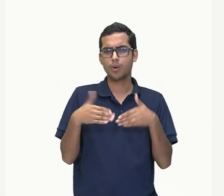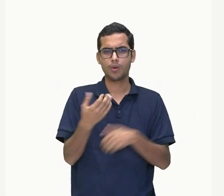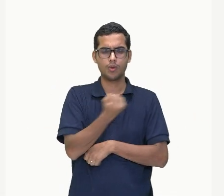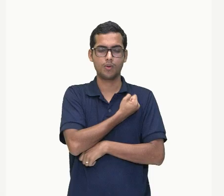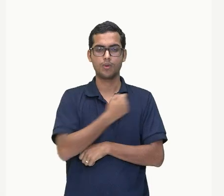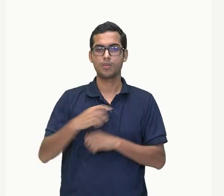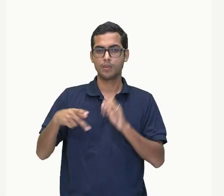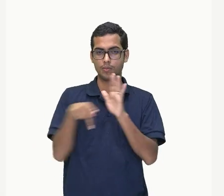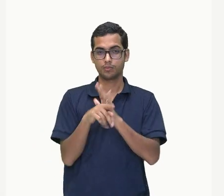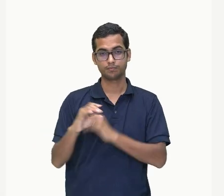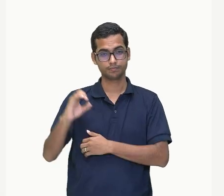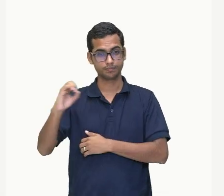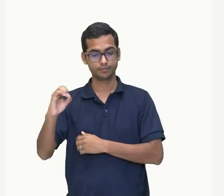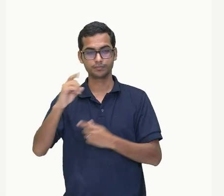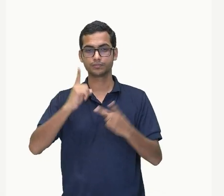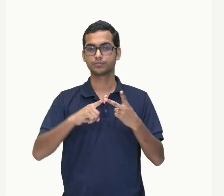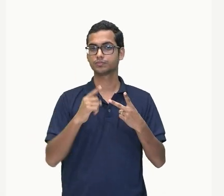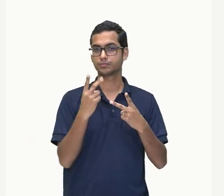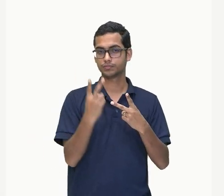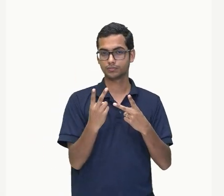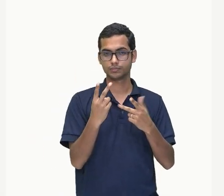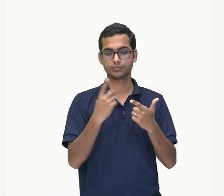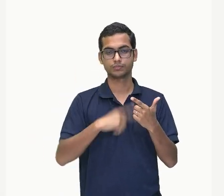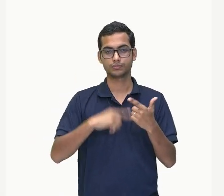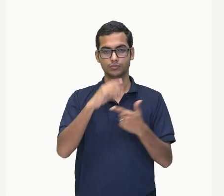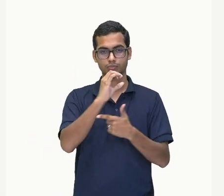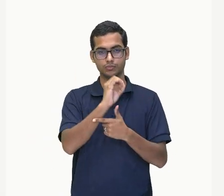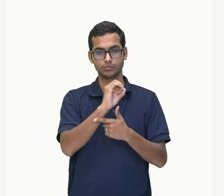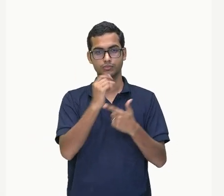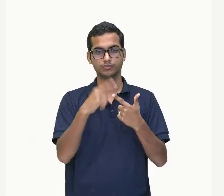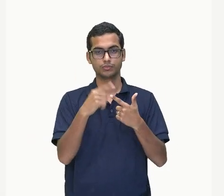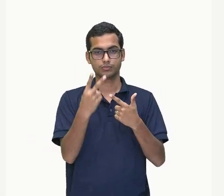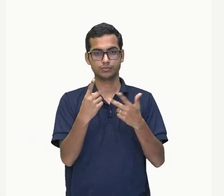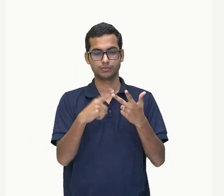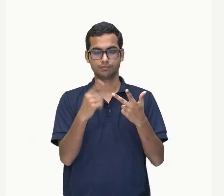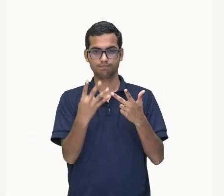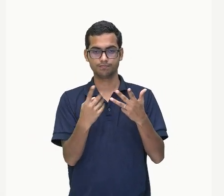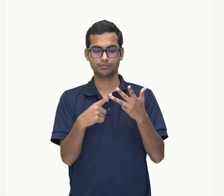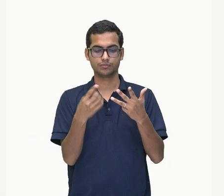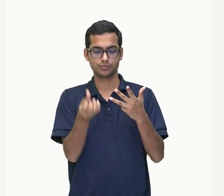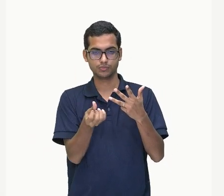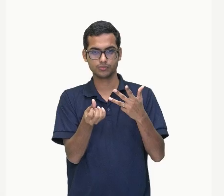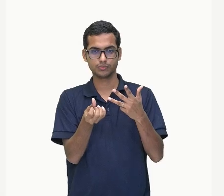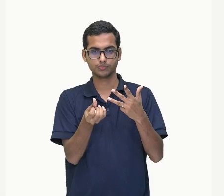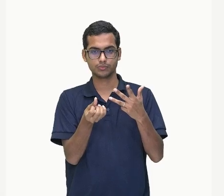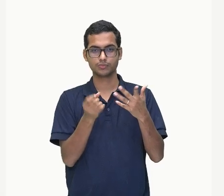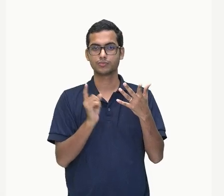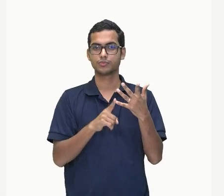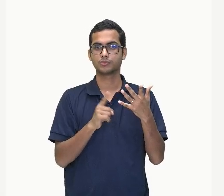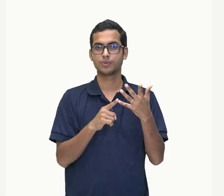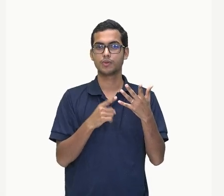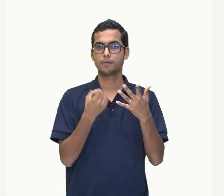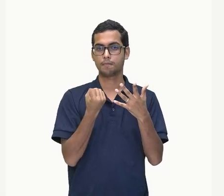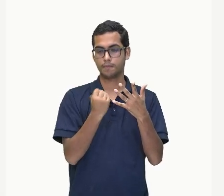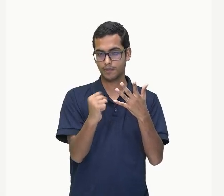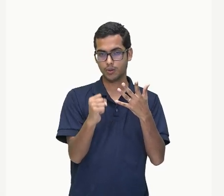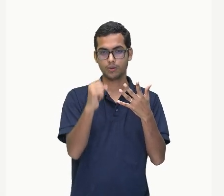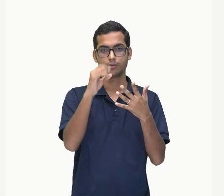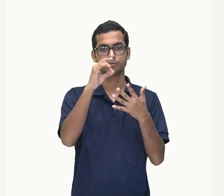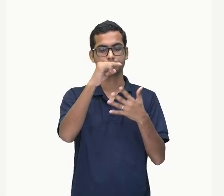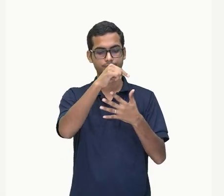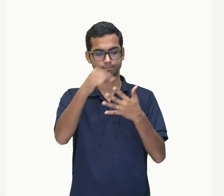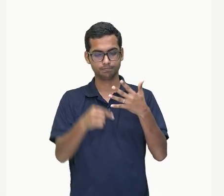0, 2, 4, 6 e